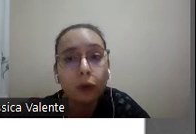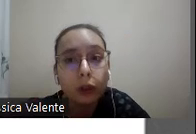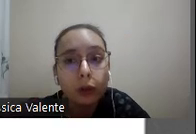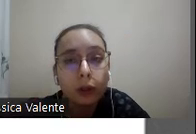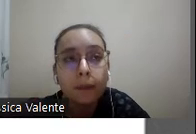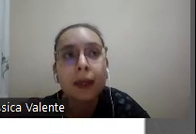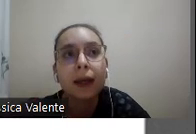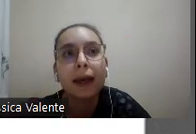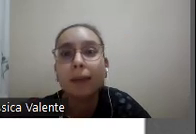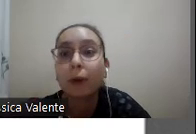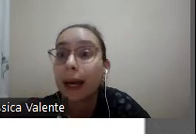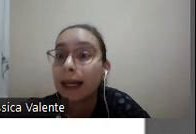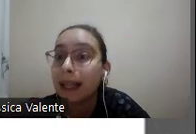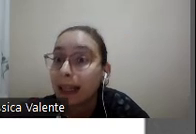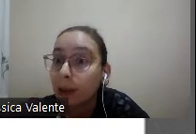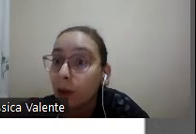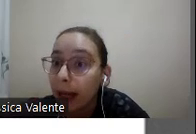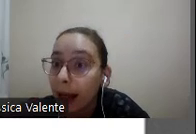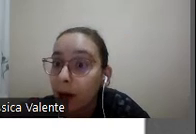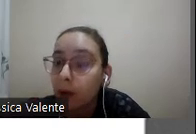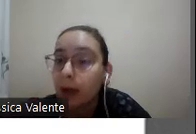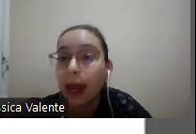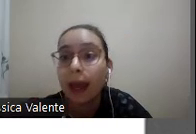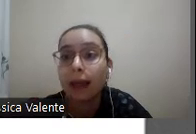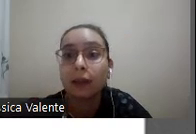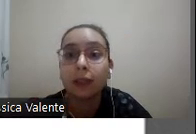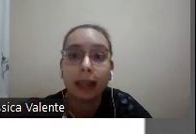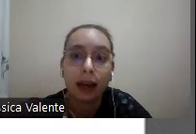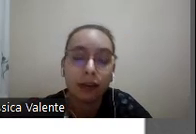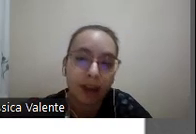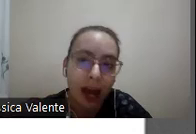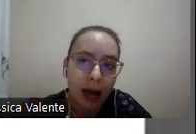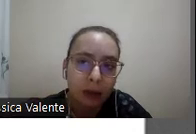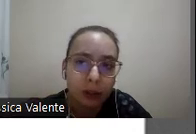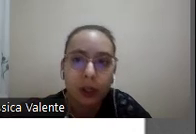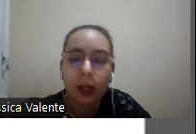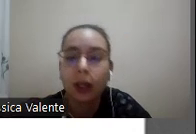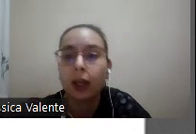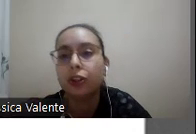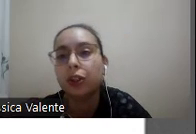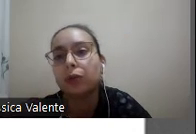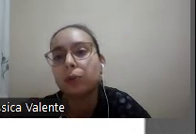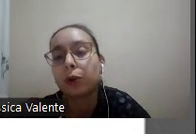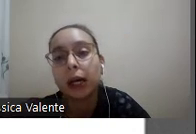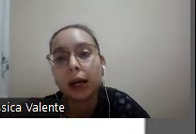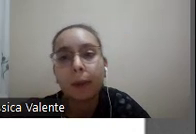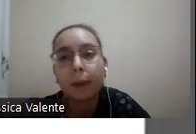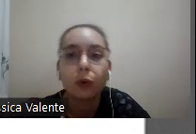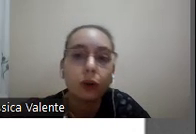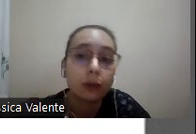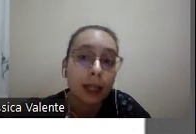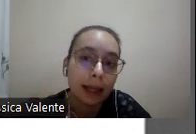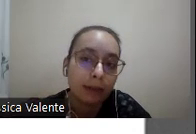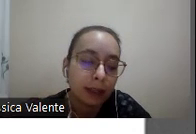vê muito em propaganda eleitoral, entre os intervalos de um programa